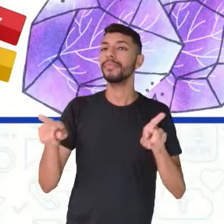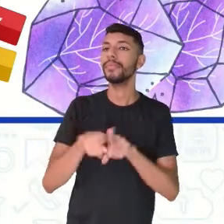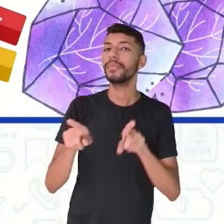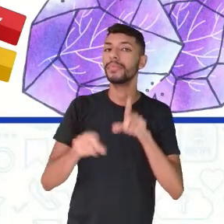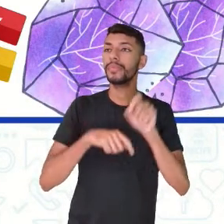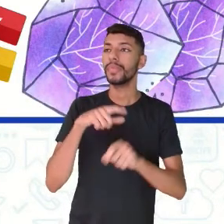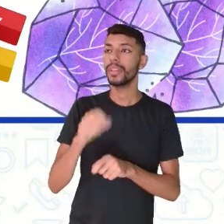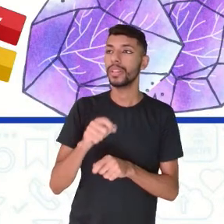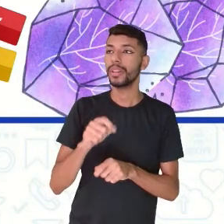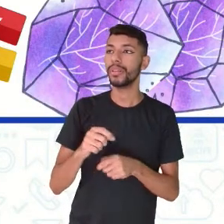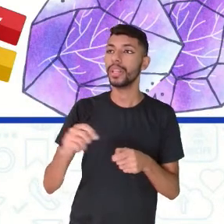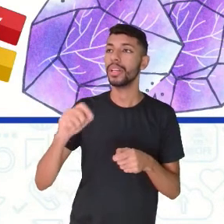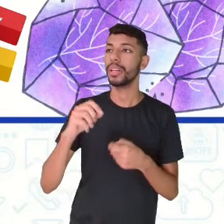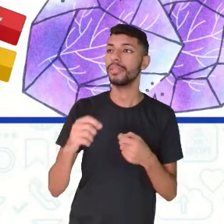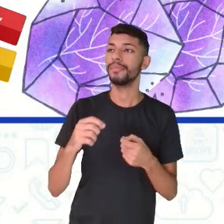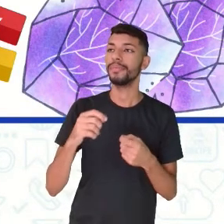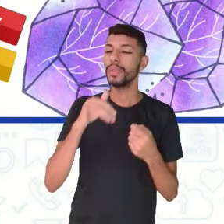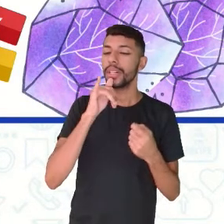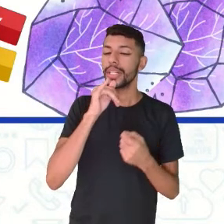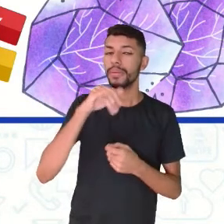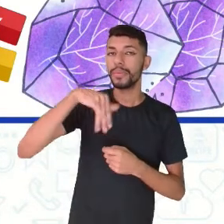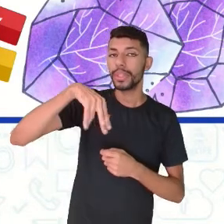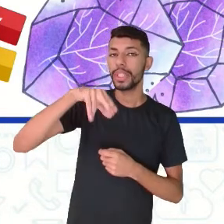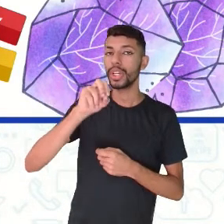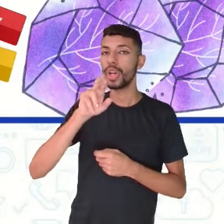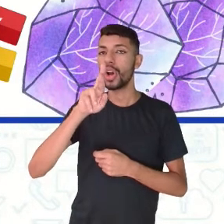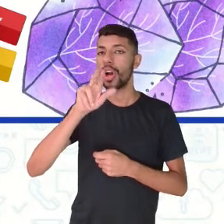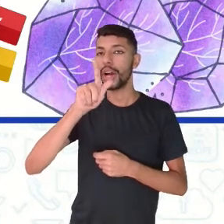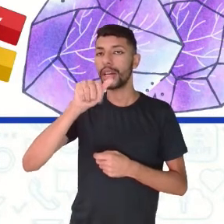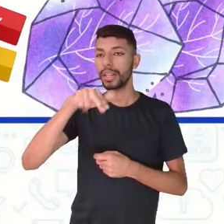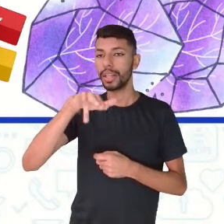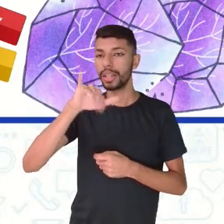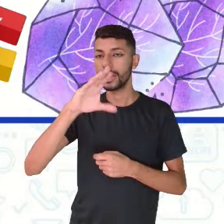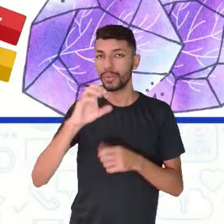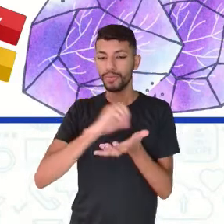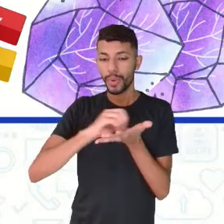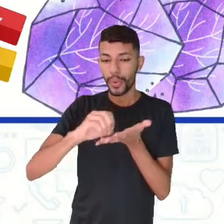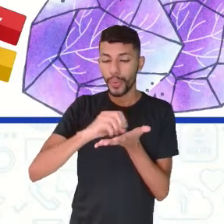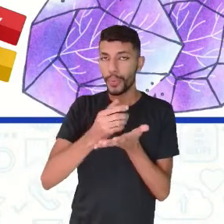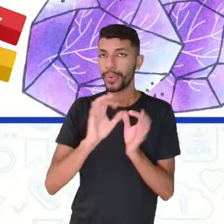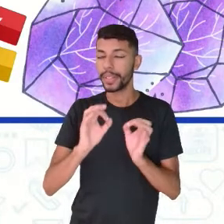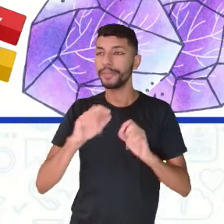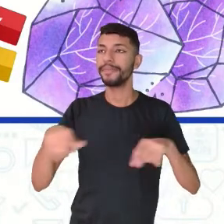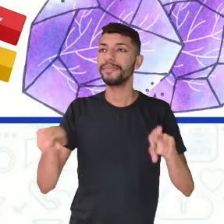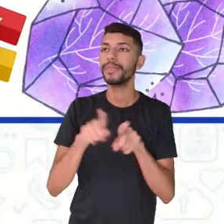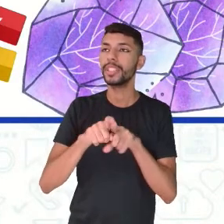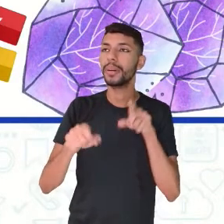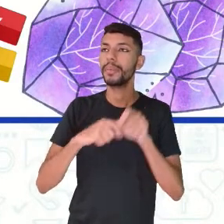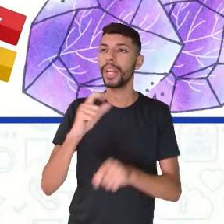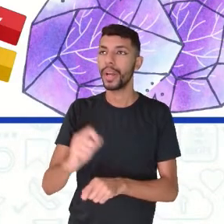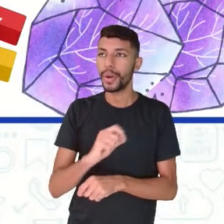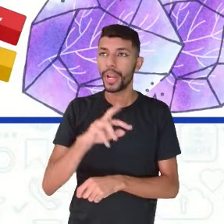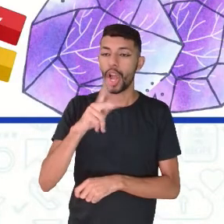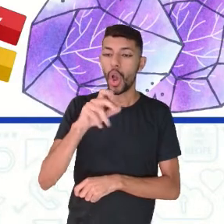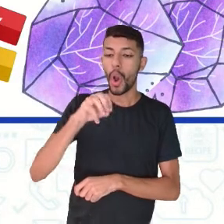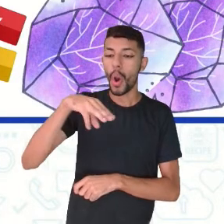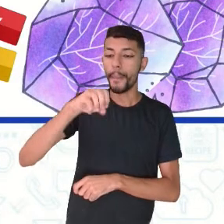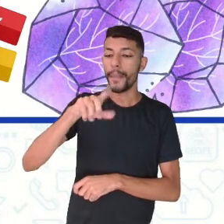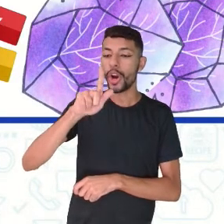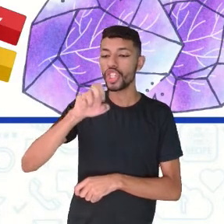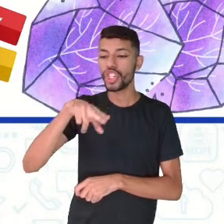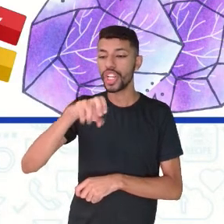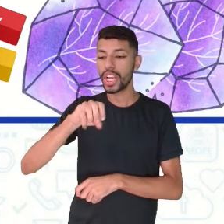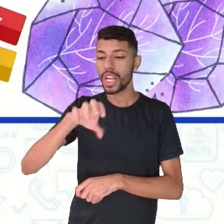de origem viva, é questão aí de inorgânico. Homogêneo, a gente vai ver aí a sua composição, né? Essa aí